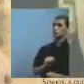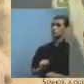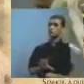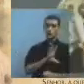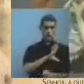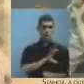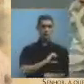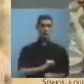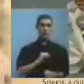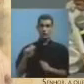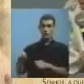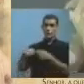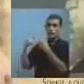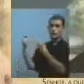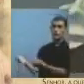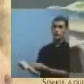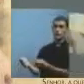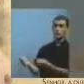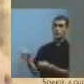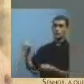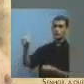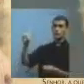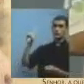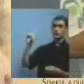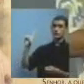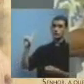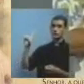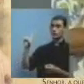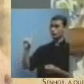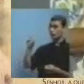Deus para o outro. Sem isso não existe amor.